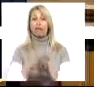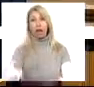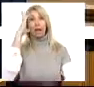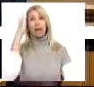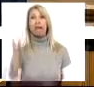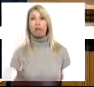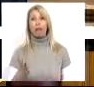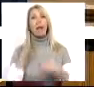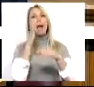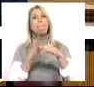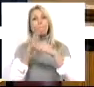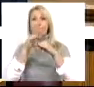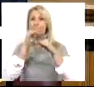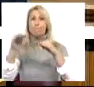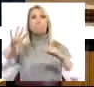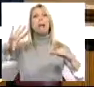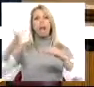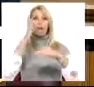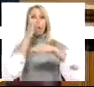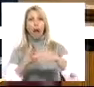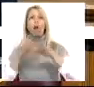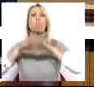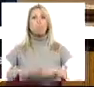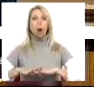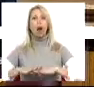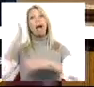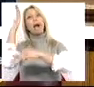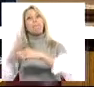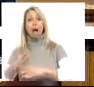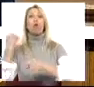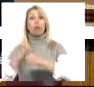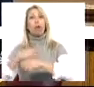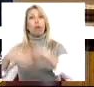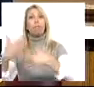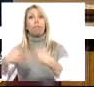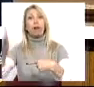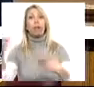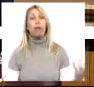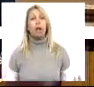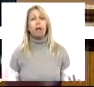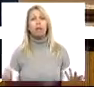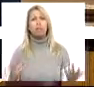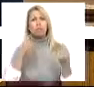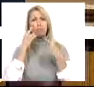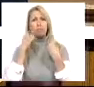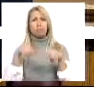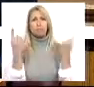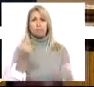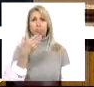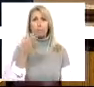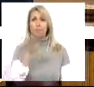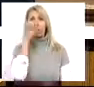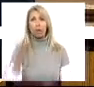na qual meio país esteve parado e meio país a trabalhar, como de resto mostra o facto de mais de 70%